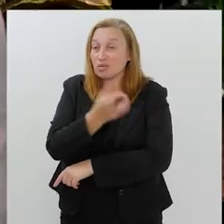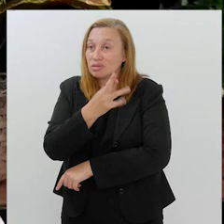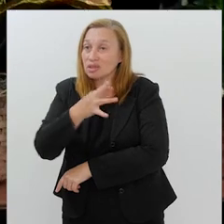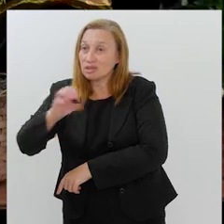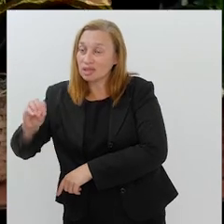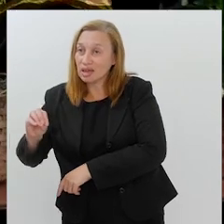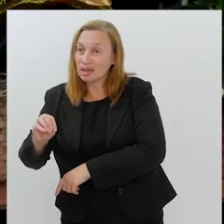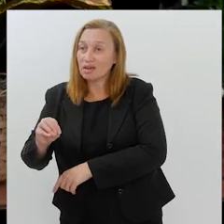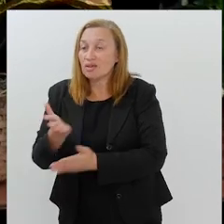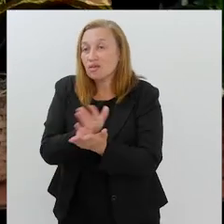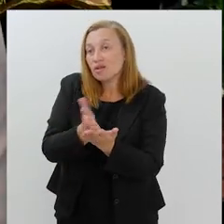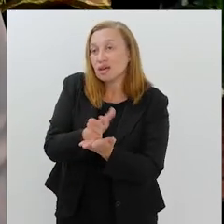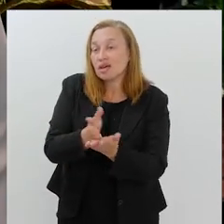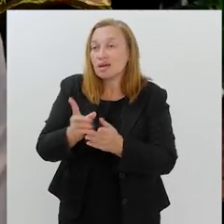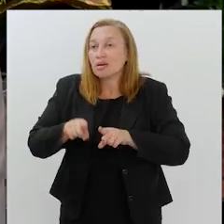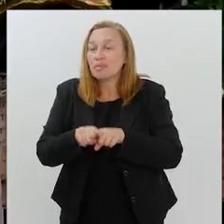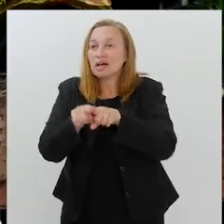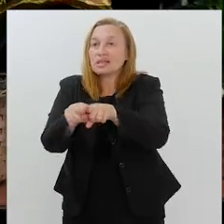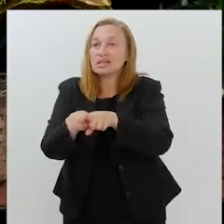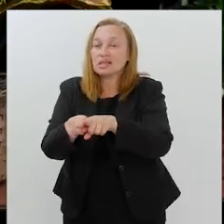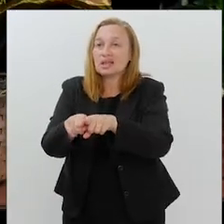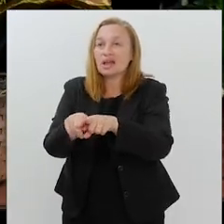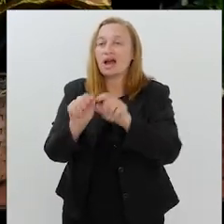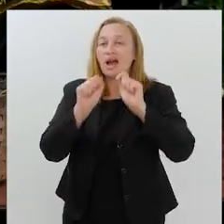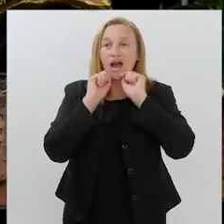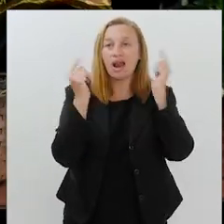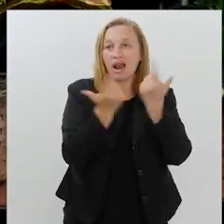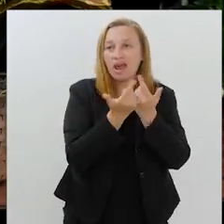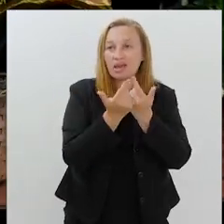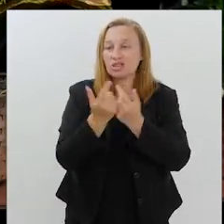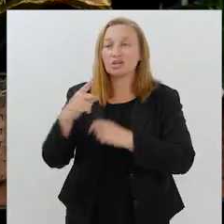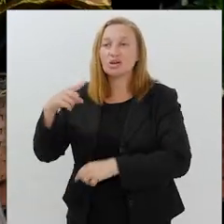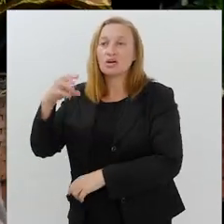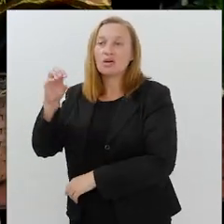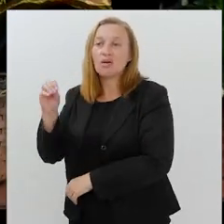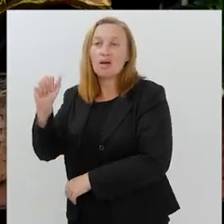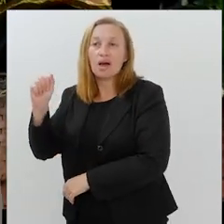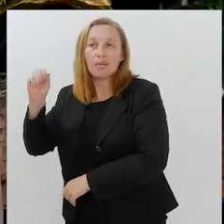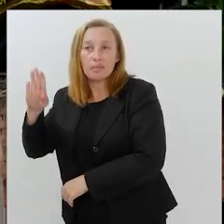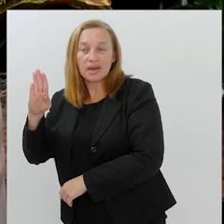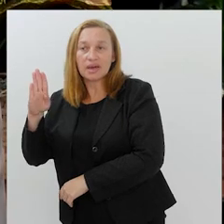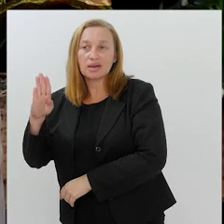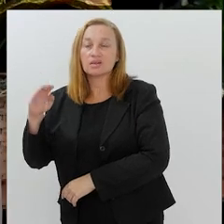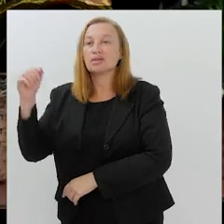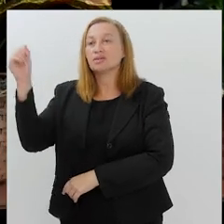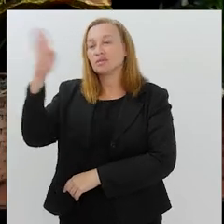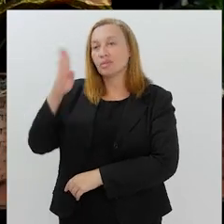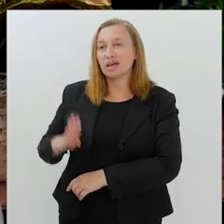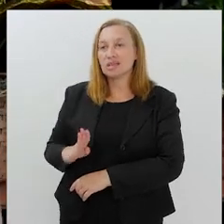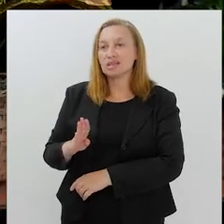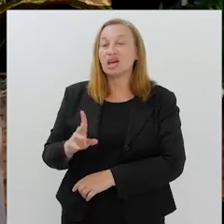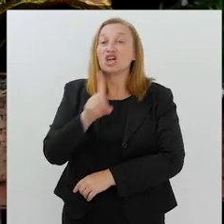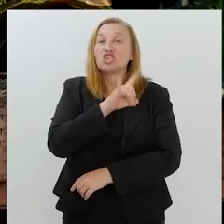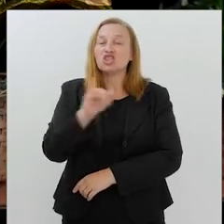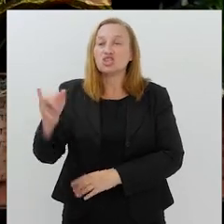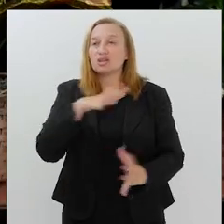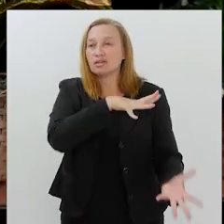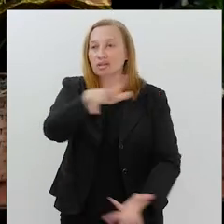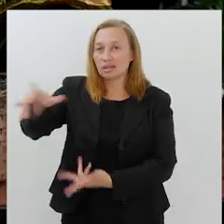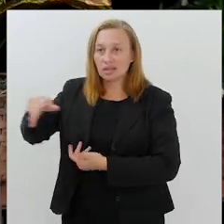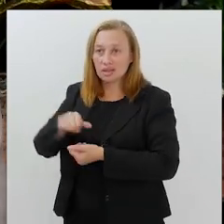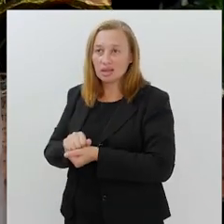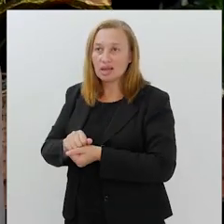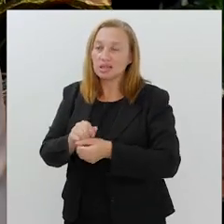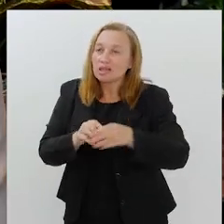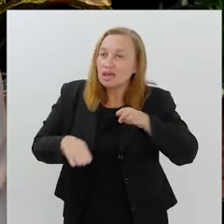fronteiras uma parceria da TV alerge com a Ordem dos Advogados do Brasil a comissão de direito internacional tratamos aqui do